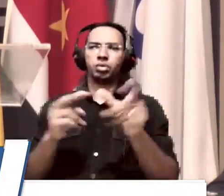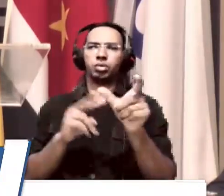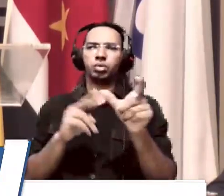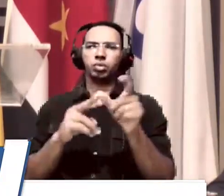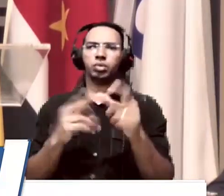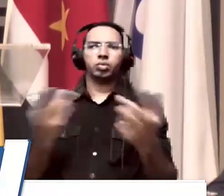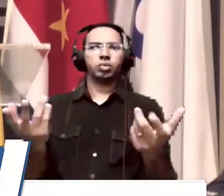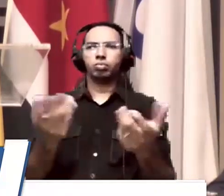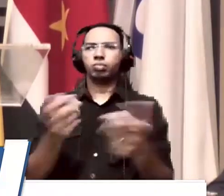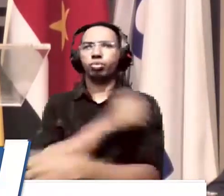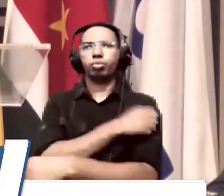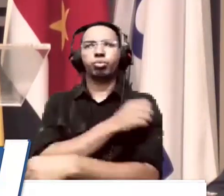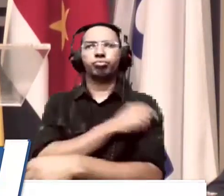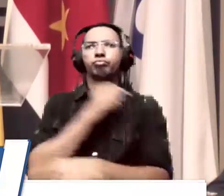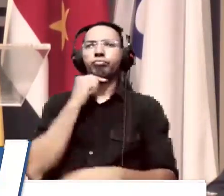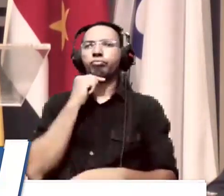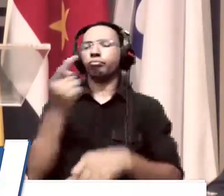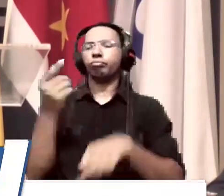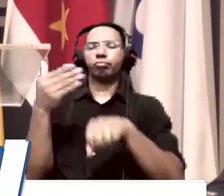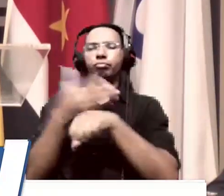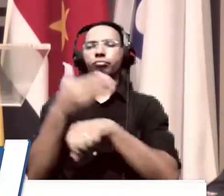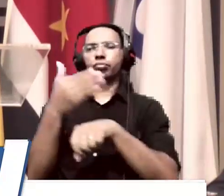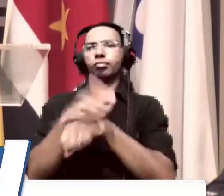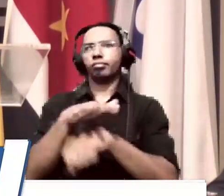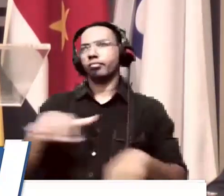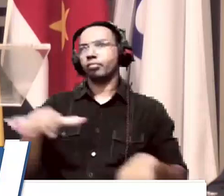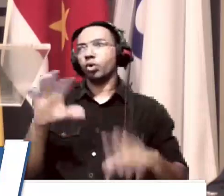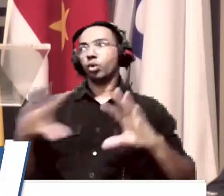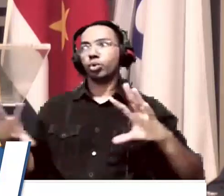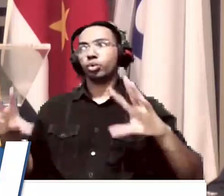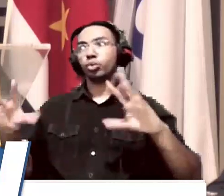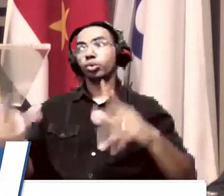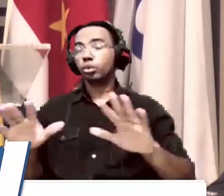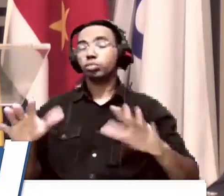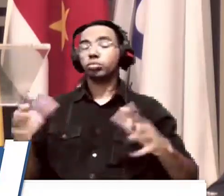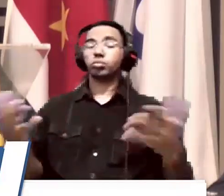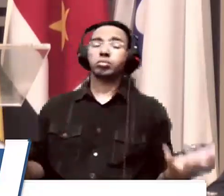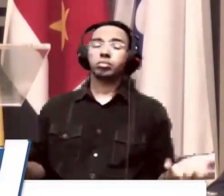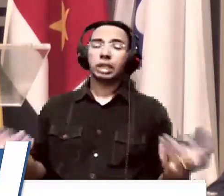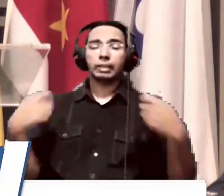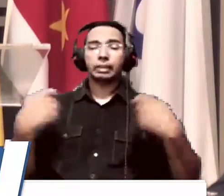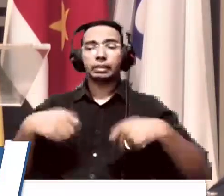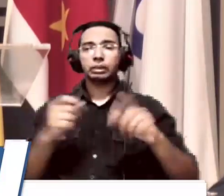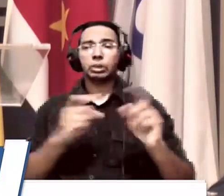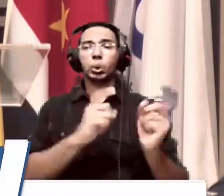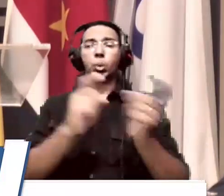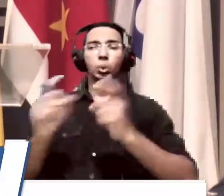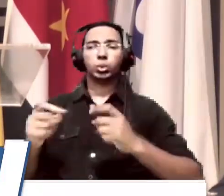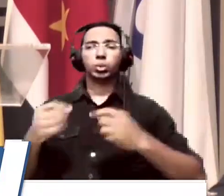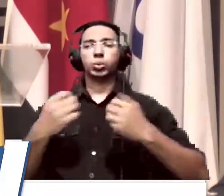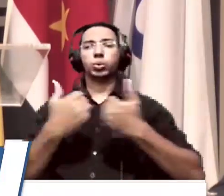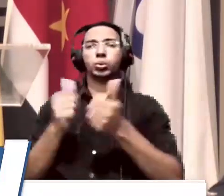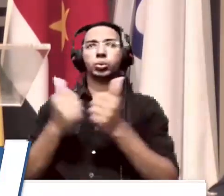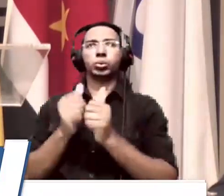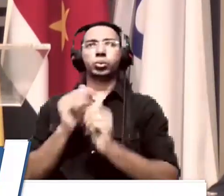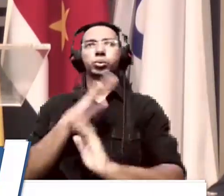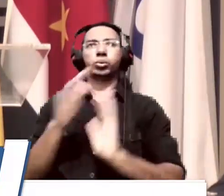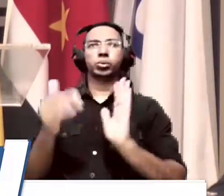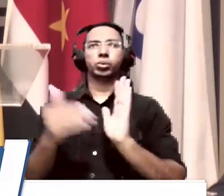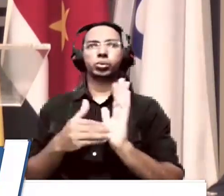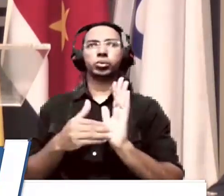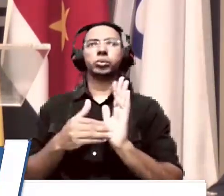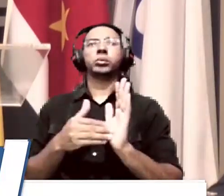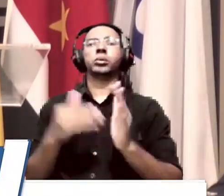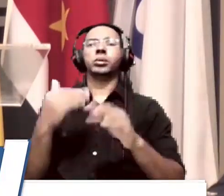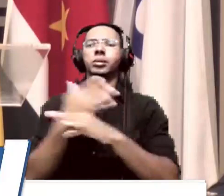não consegue participar aqui desse espaço, não todos. E, assim, a gente precisa discutir o transporte público como um todo na nossa cidade. Entender que já passou